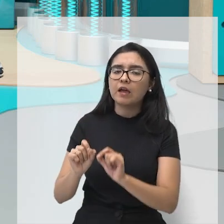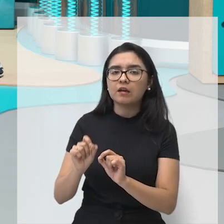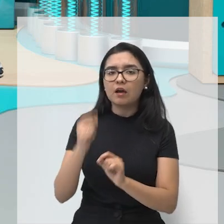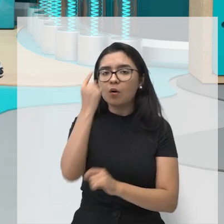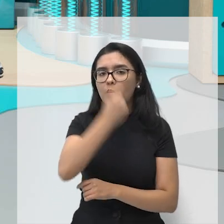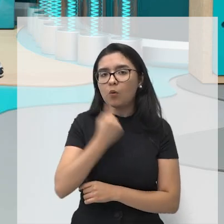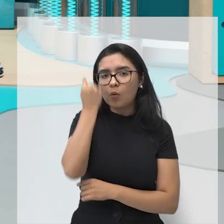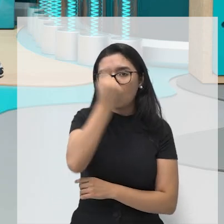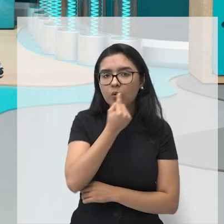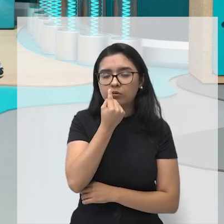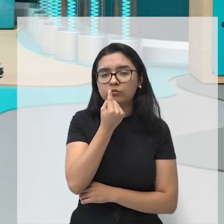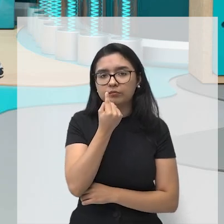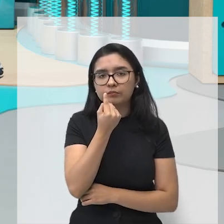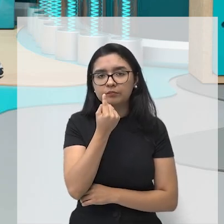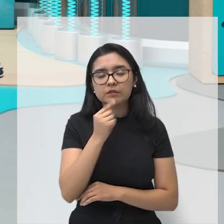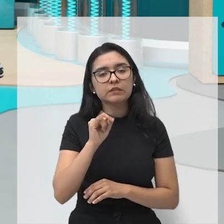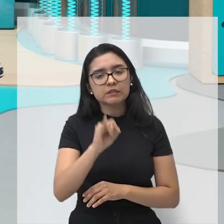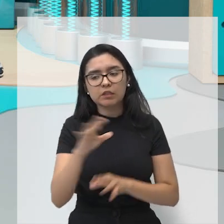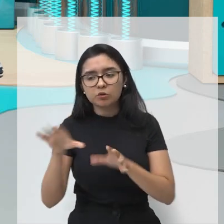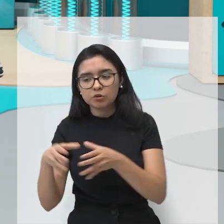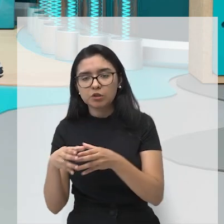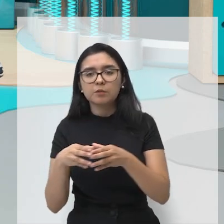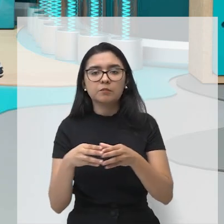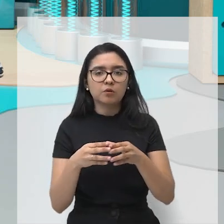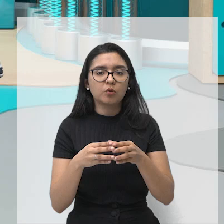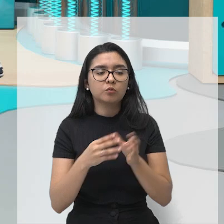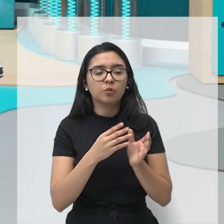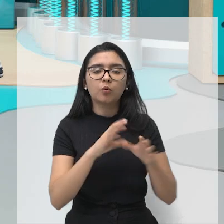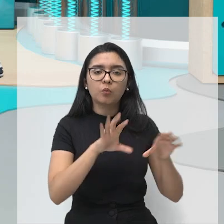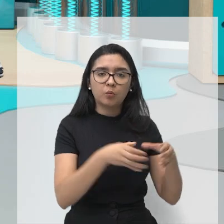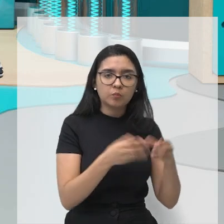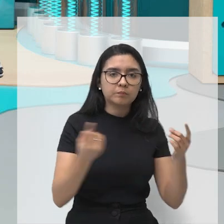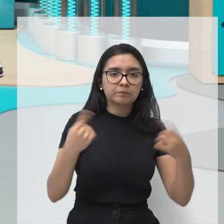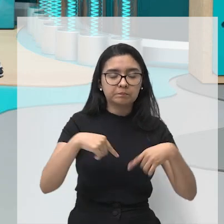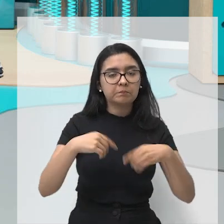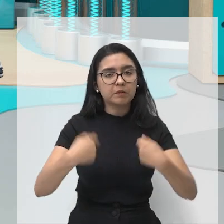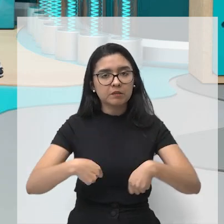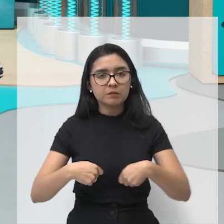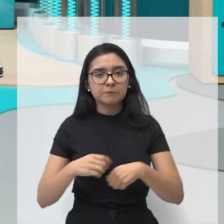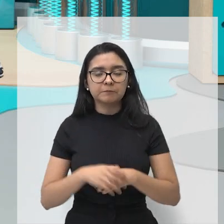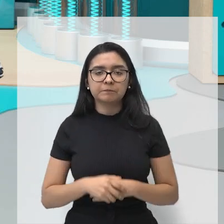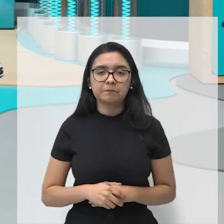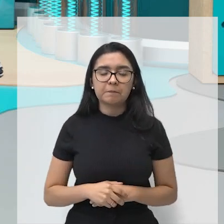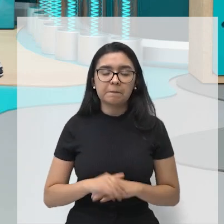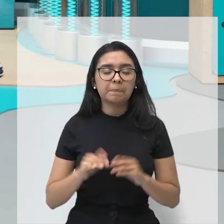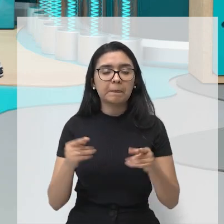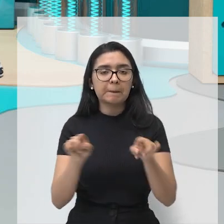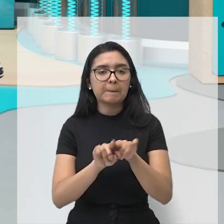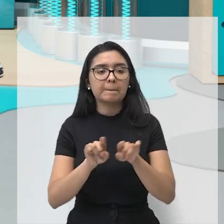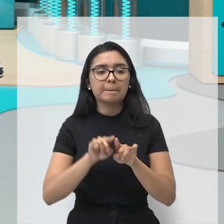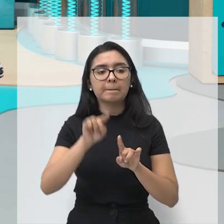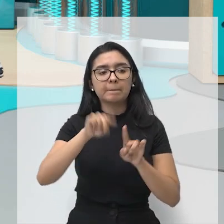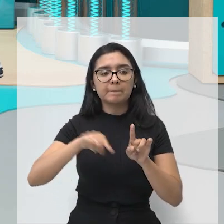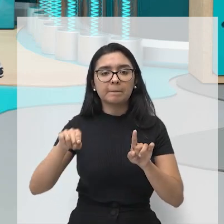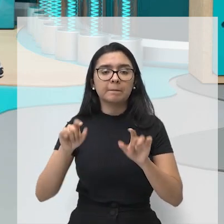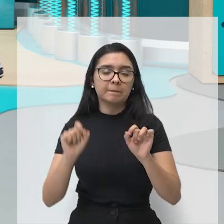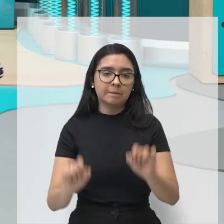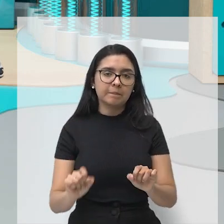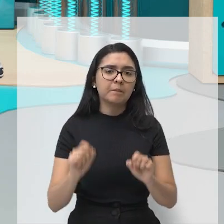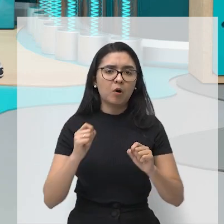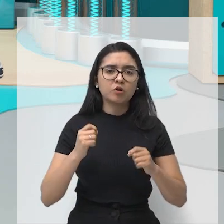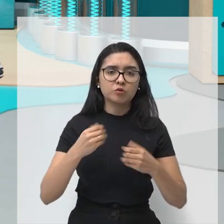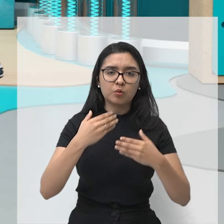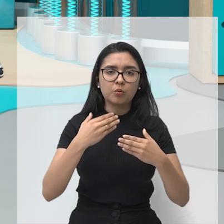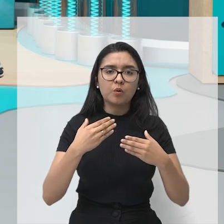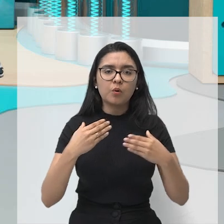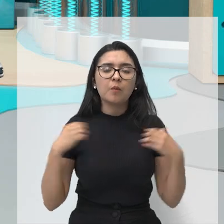teu time e quem é do outro time. Então, é preciso um elemento desse para identificar. E aí pode ser muito variado, pode ser um colete, pode ser